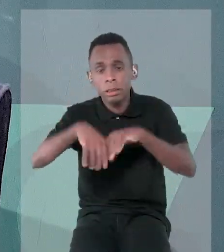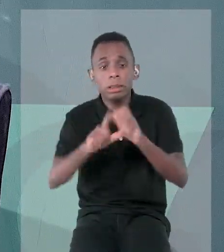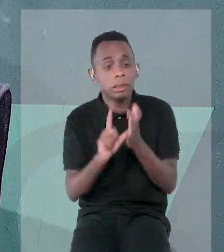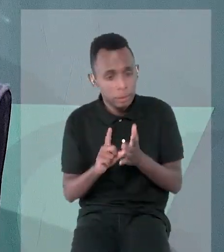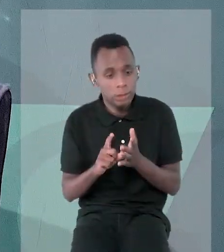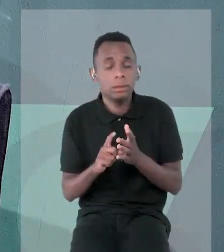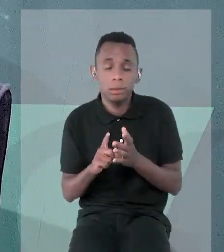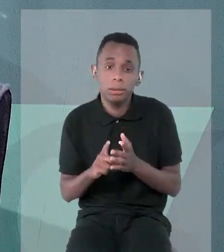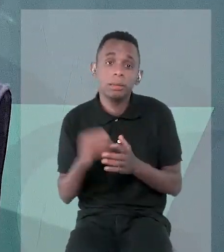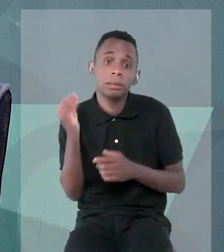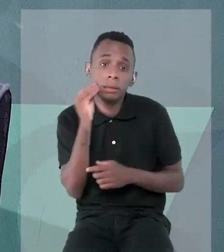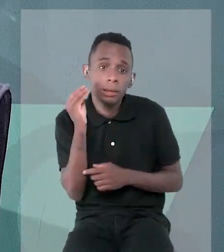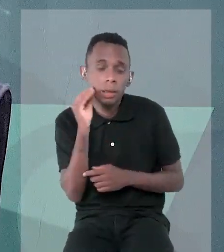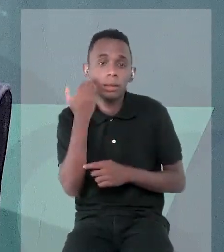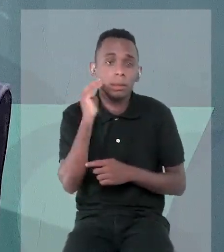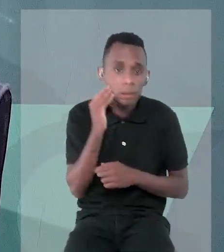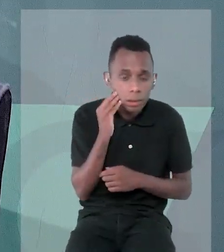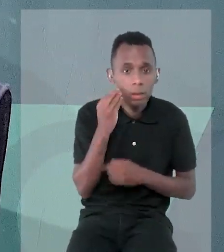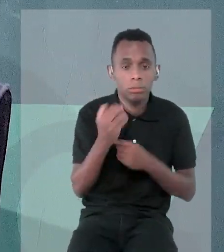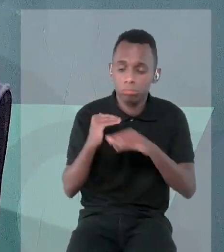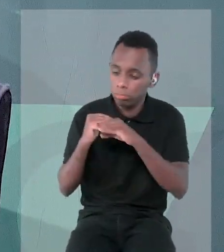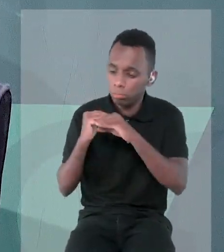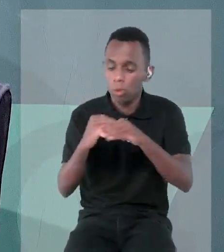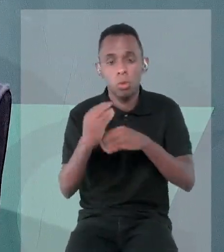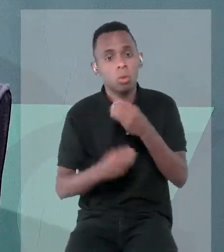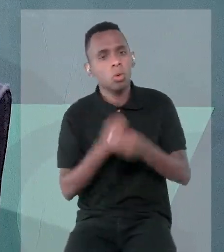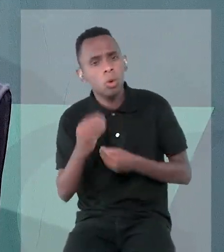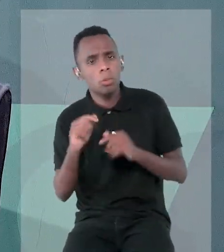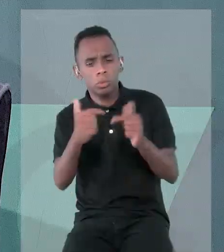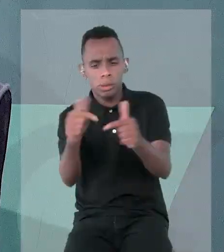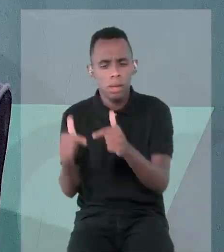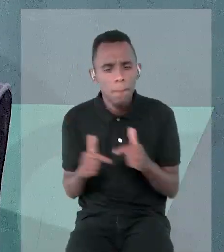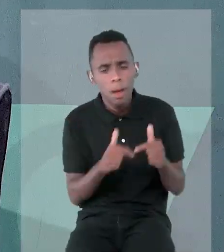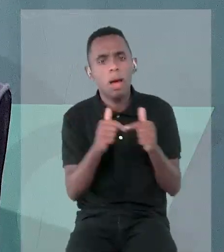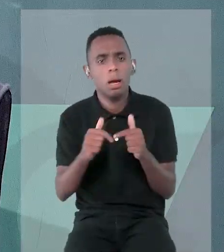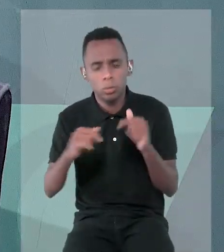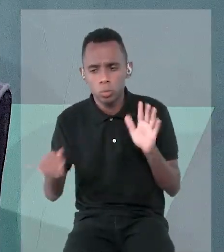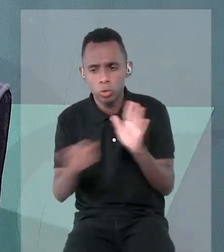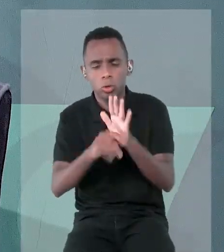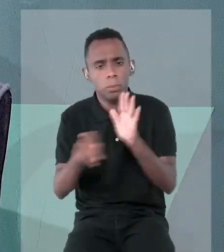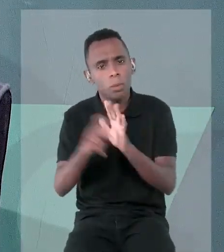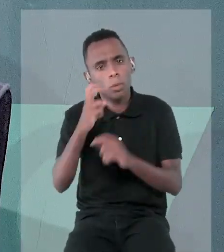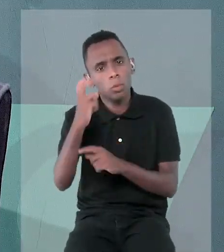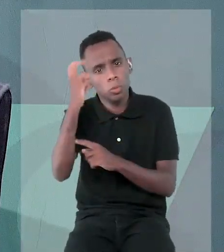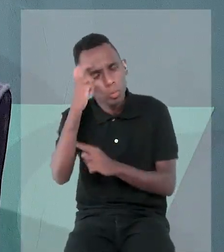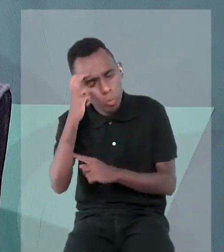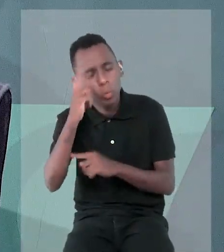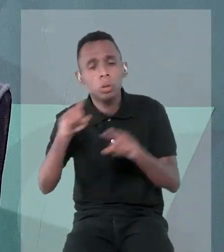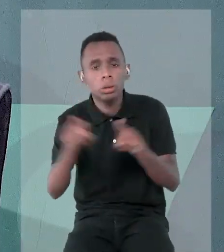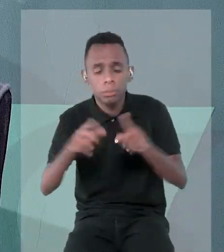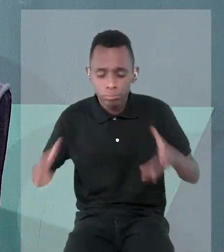verdade, tentando entender de forma holística como se trabalha a identidade, a cultura,